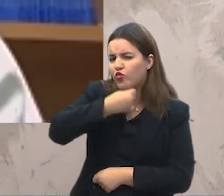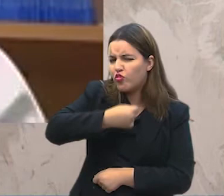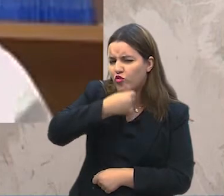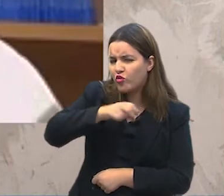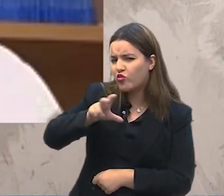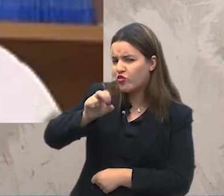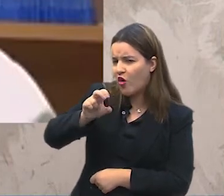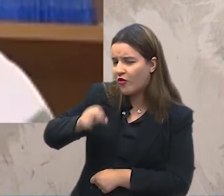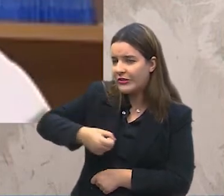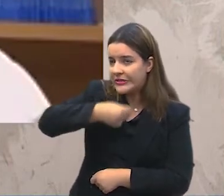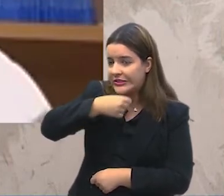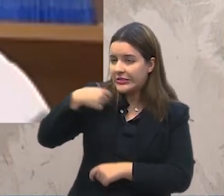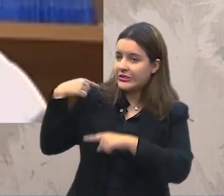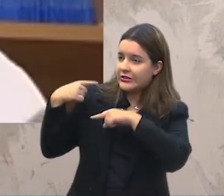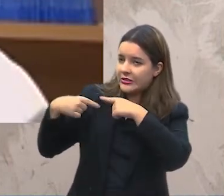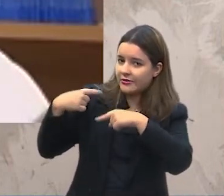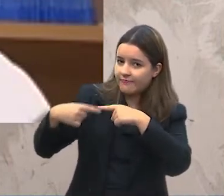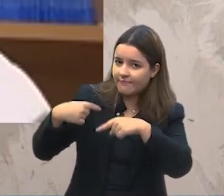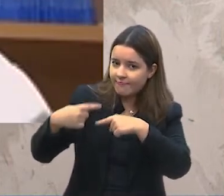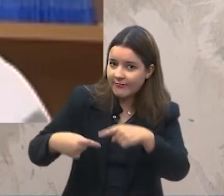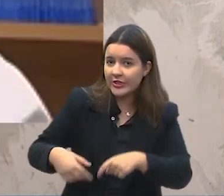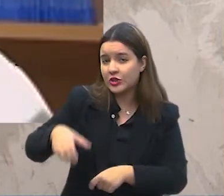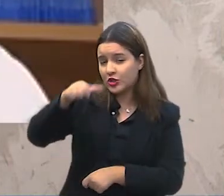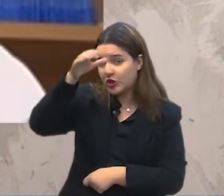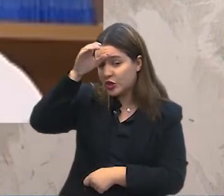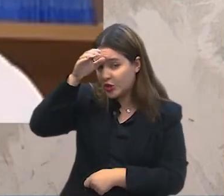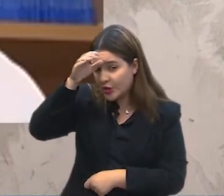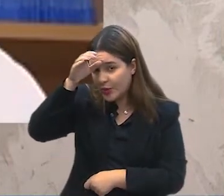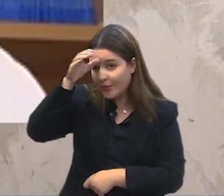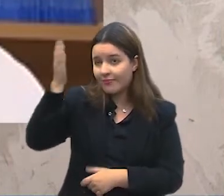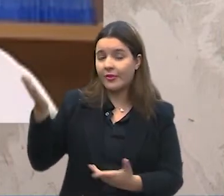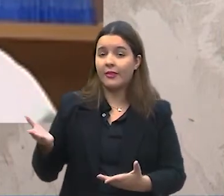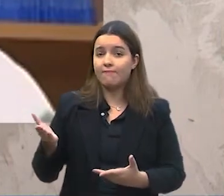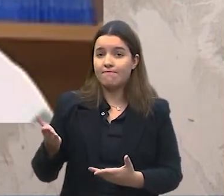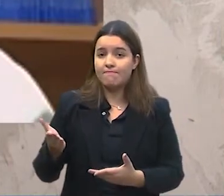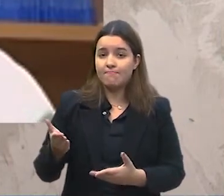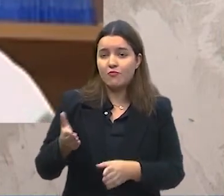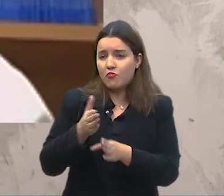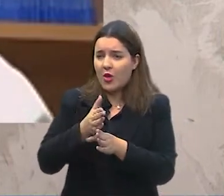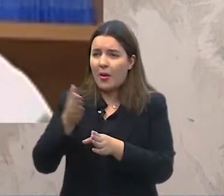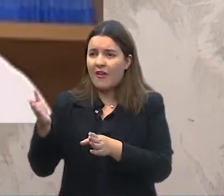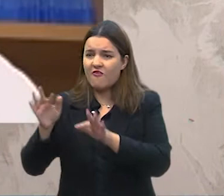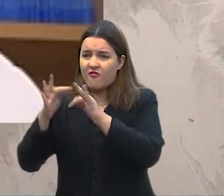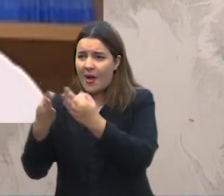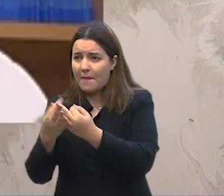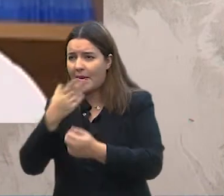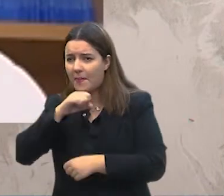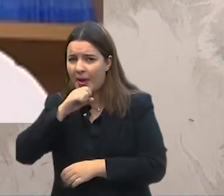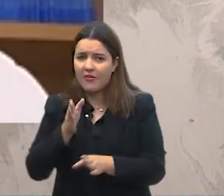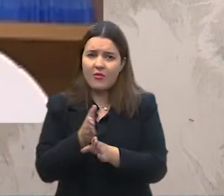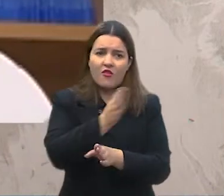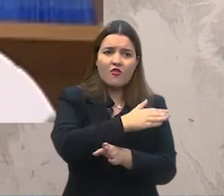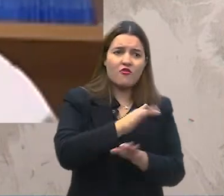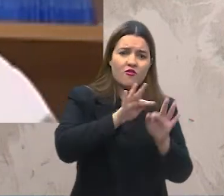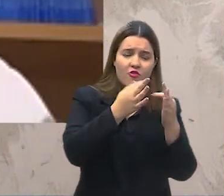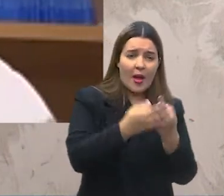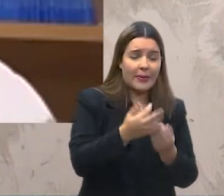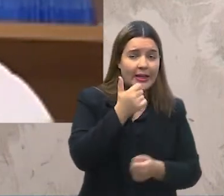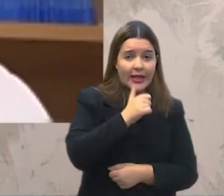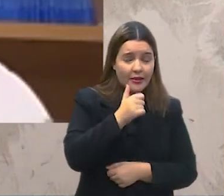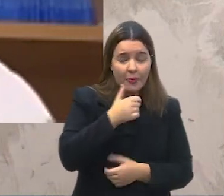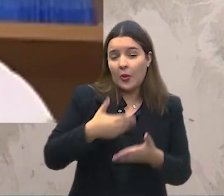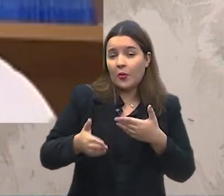nossos ascendentes, pai, avô, tios, seja de que lado for, do lado da mãe ou do pai, a gente pode sim